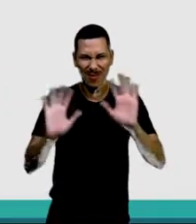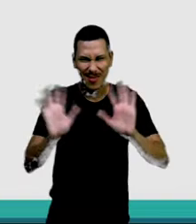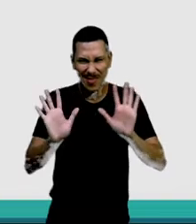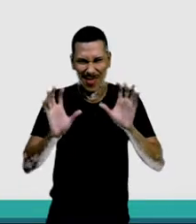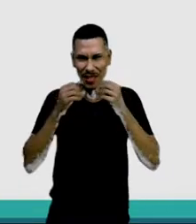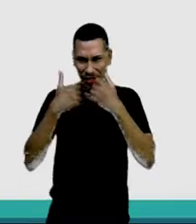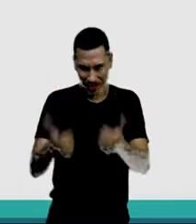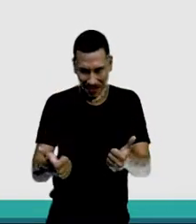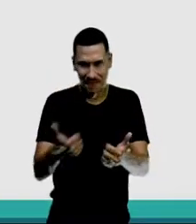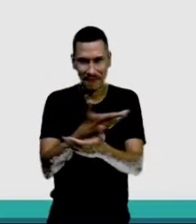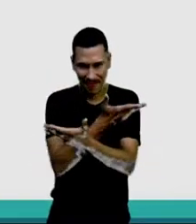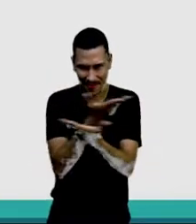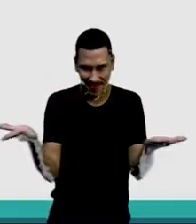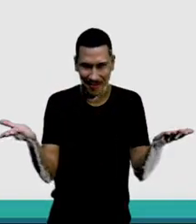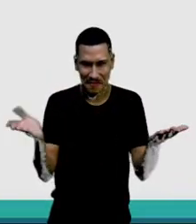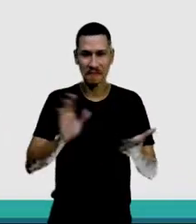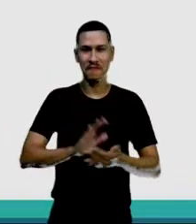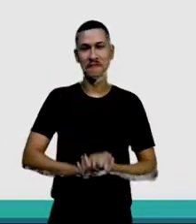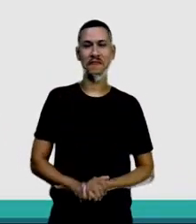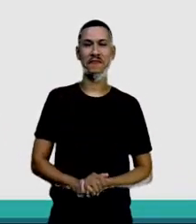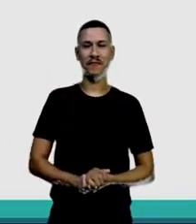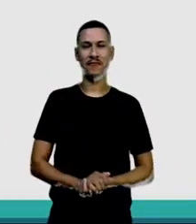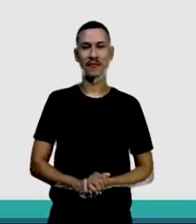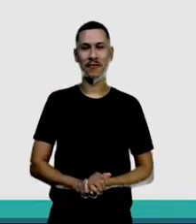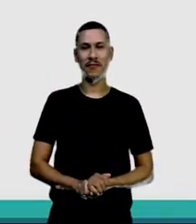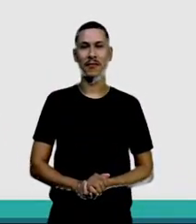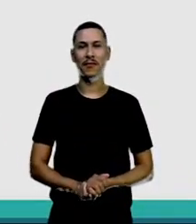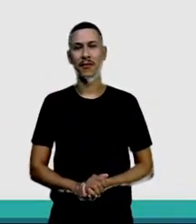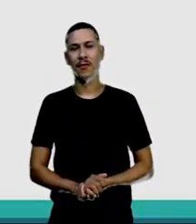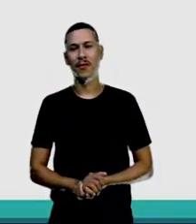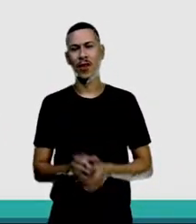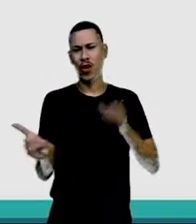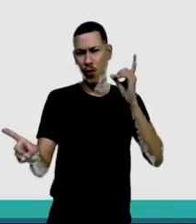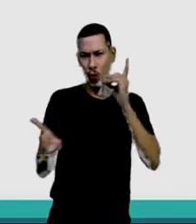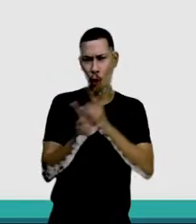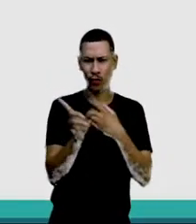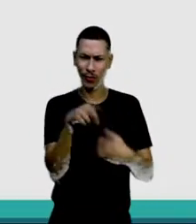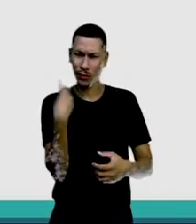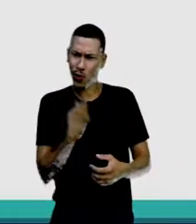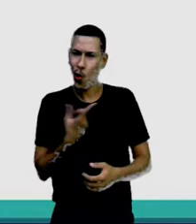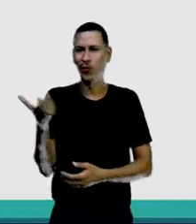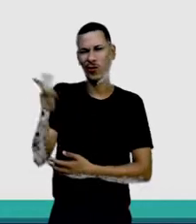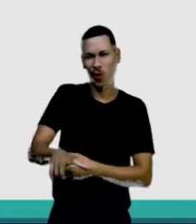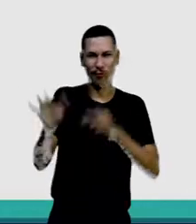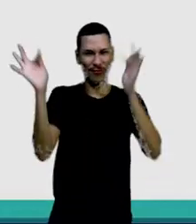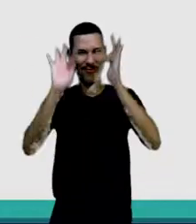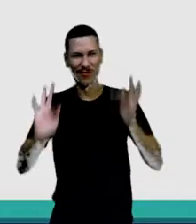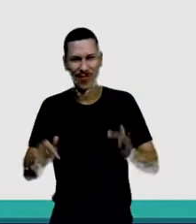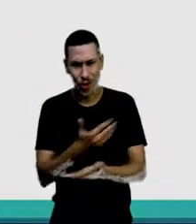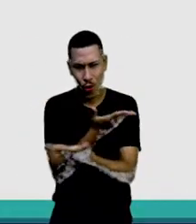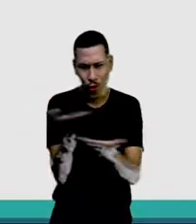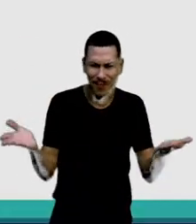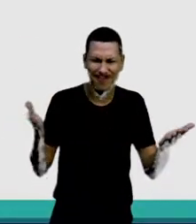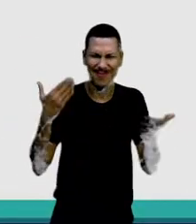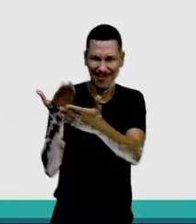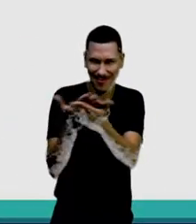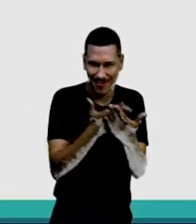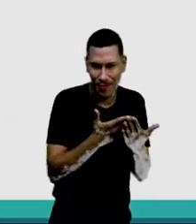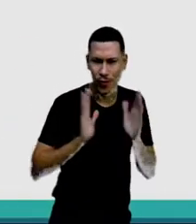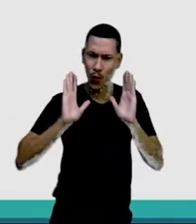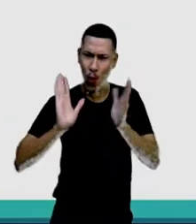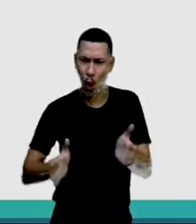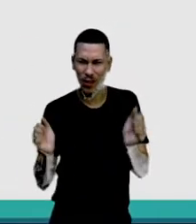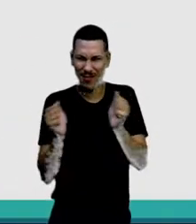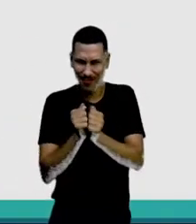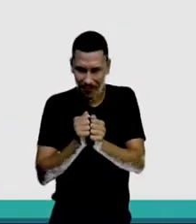Olá pessoal, tudo bem? Como vocês estão? Mais um encontro nosso, muito feliz por vocês estarem aqui e